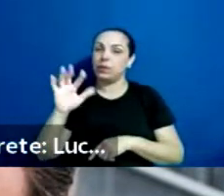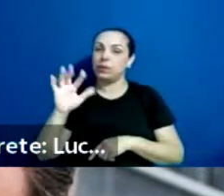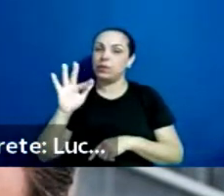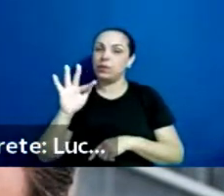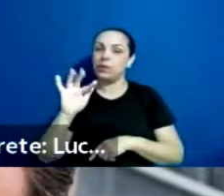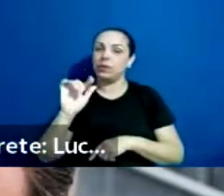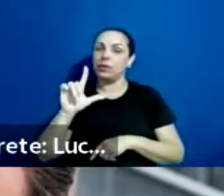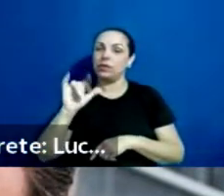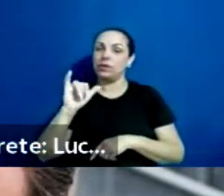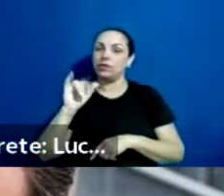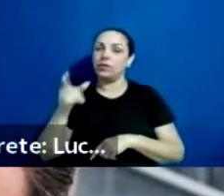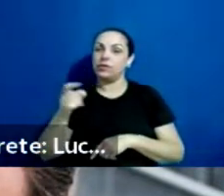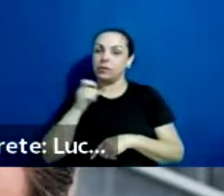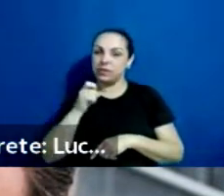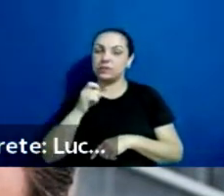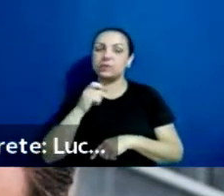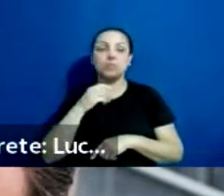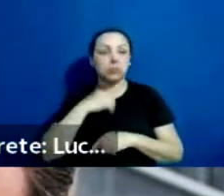entrar através do login